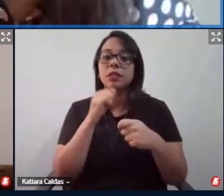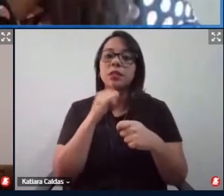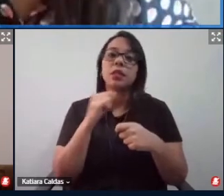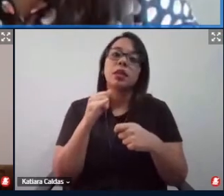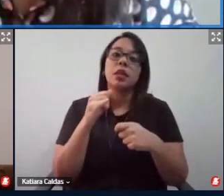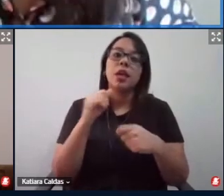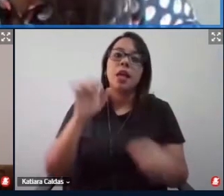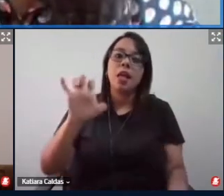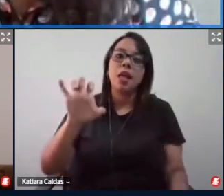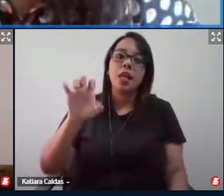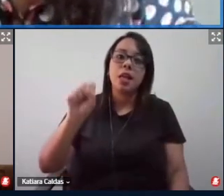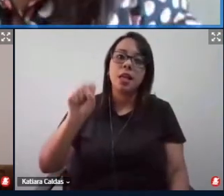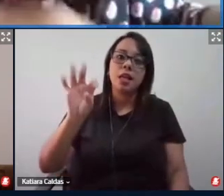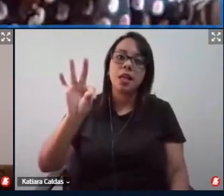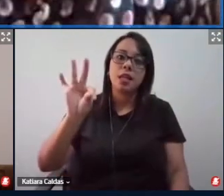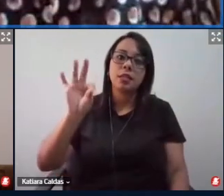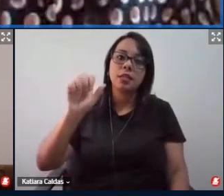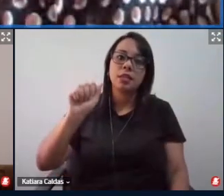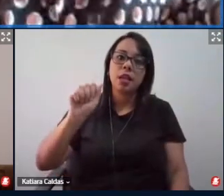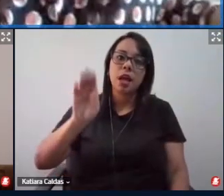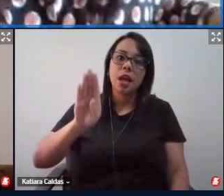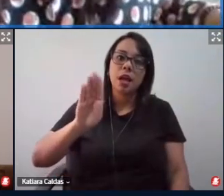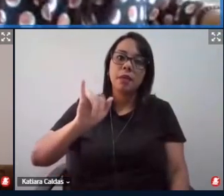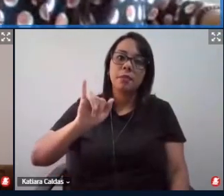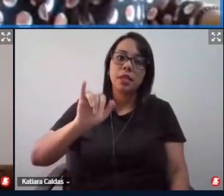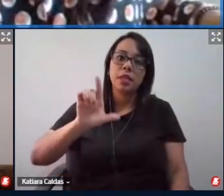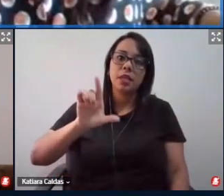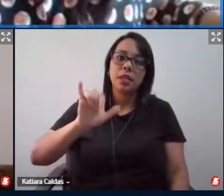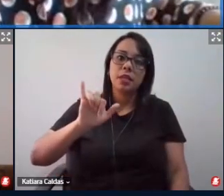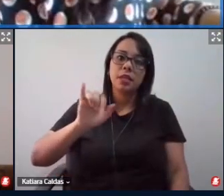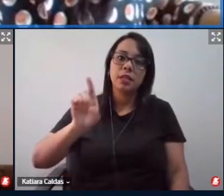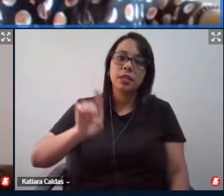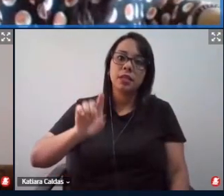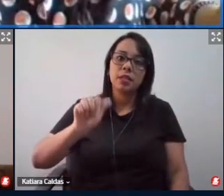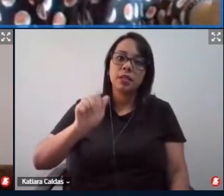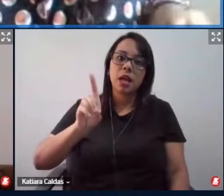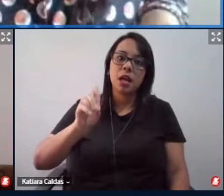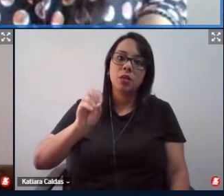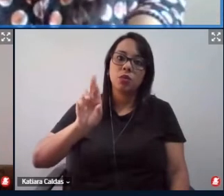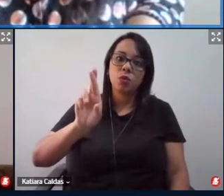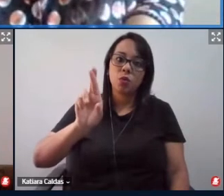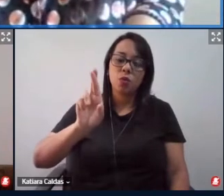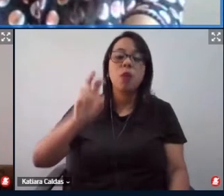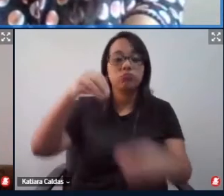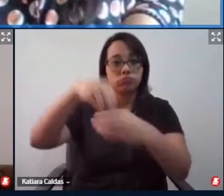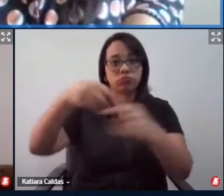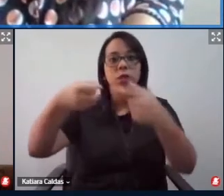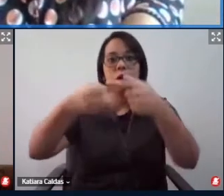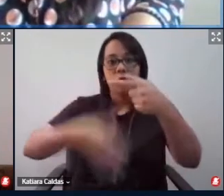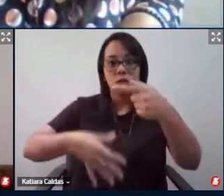estador lá no glossário, tá? Que tá aqui, que eu também pesquisei.